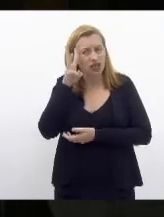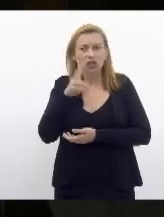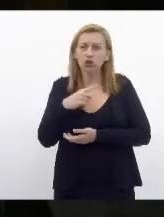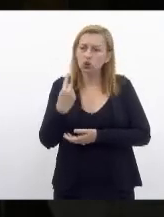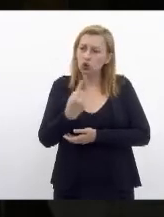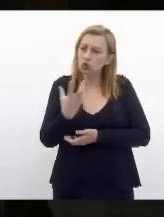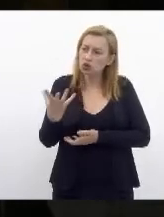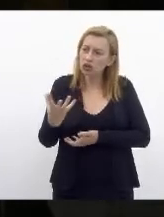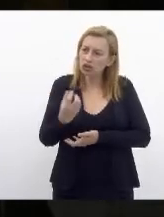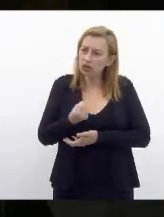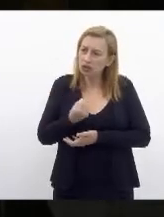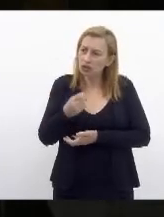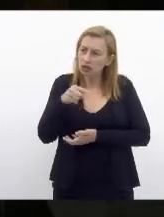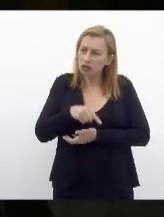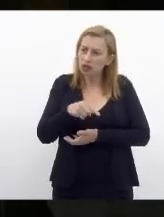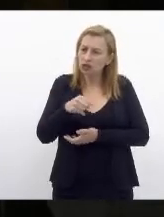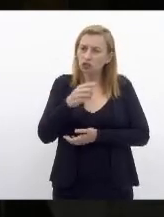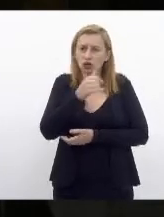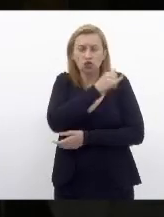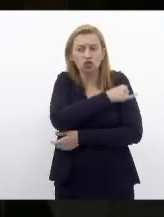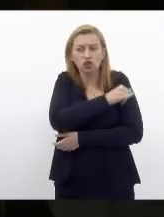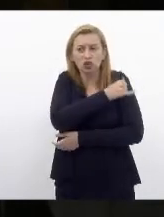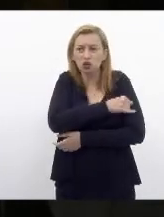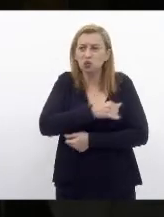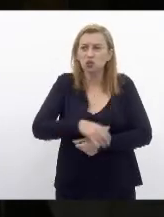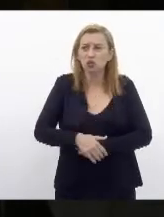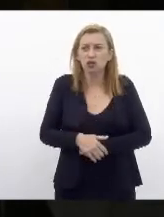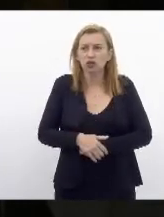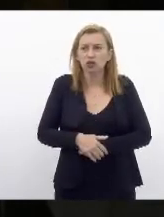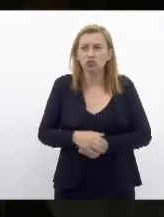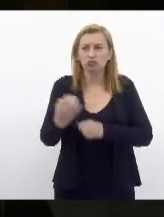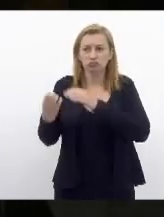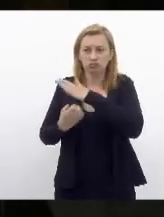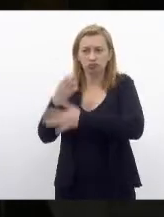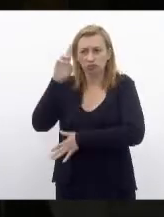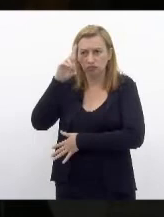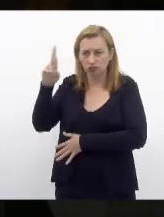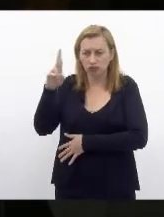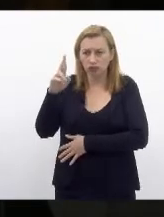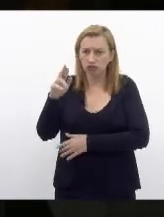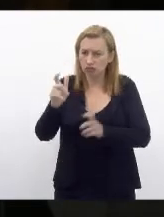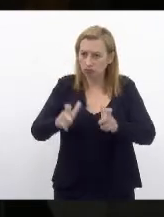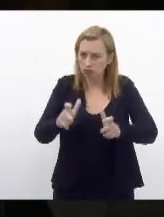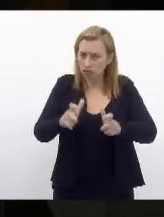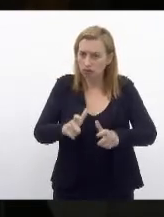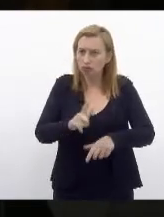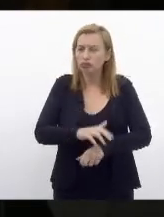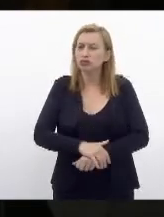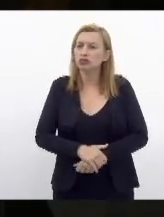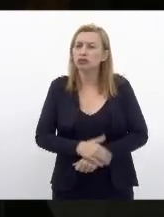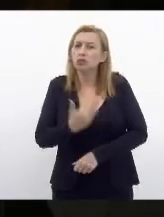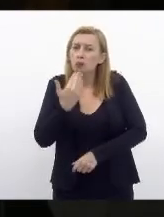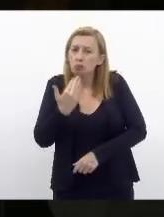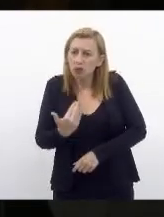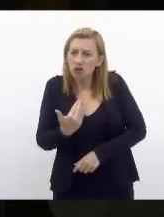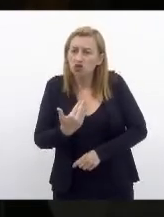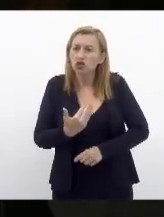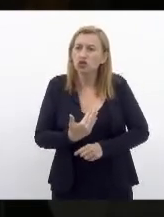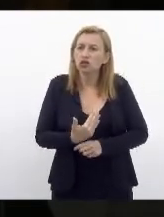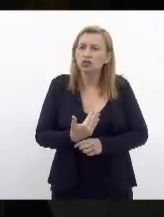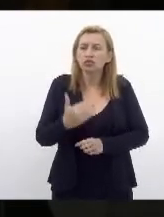nós recebemos aqui no Rio de Janeiro um empresário da região com o pedido